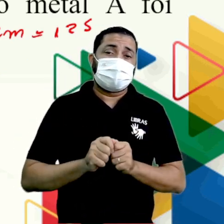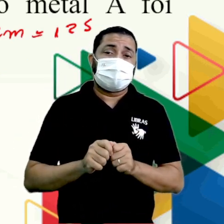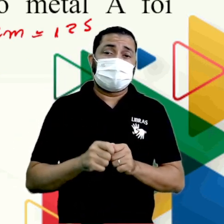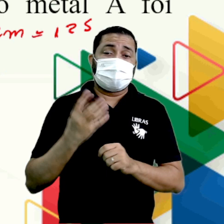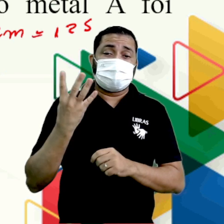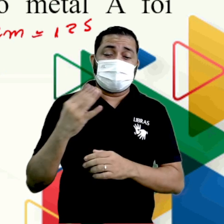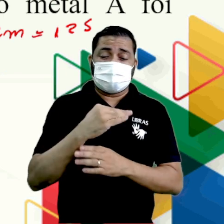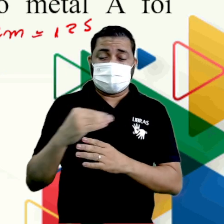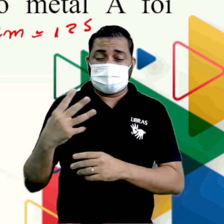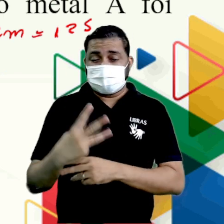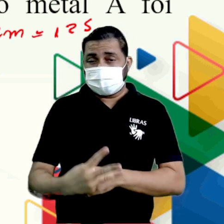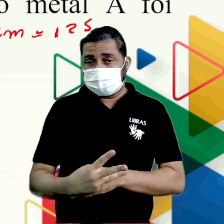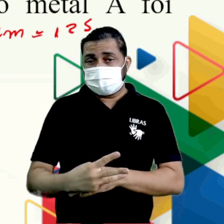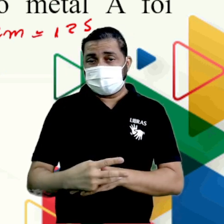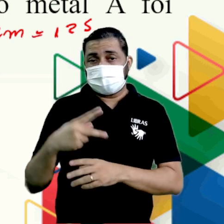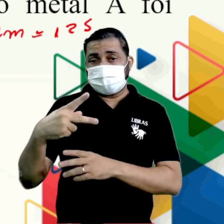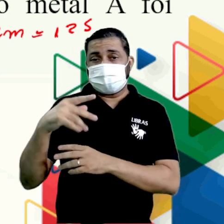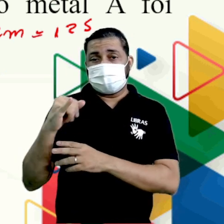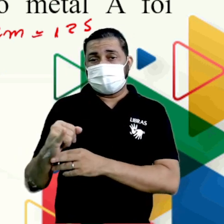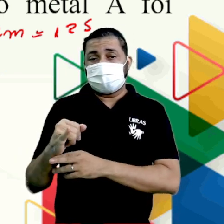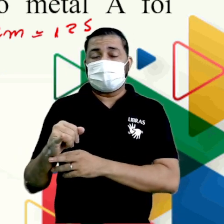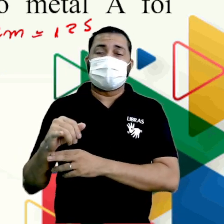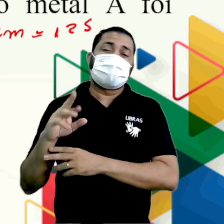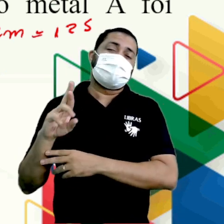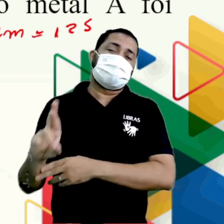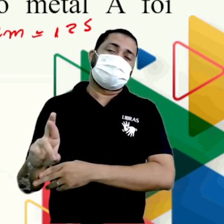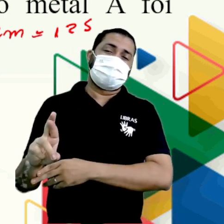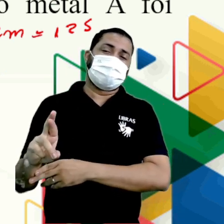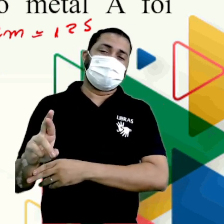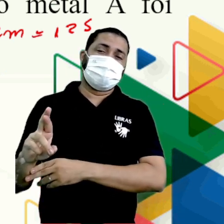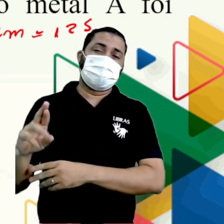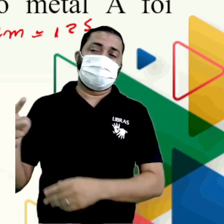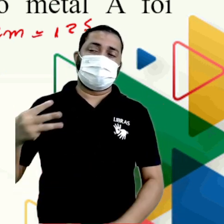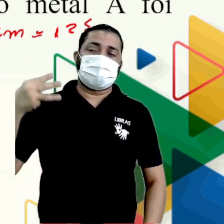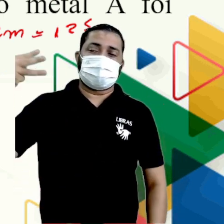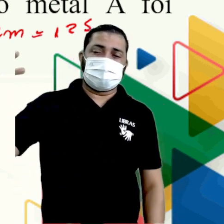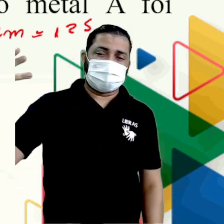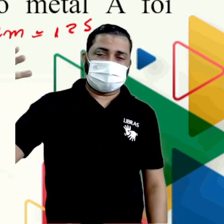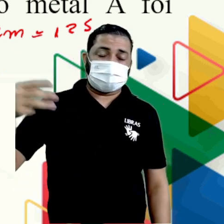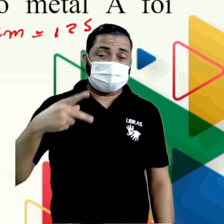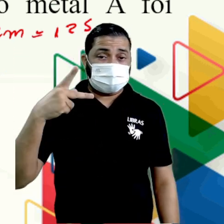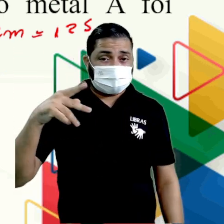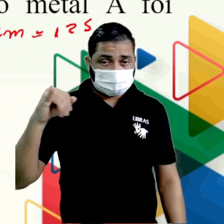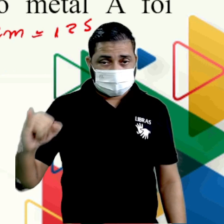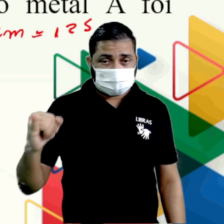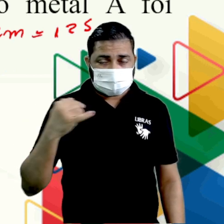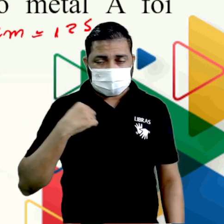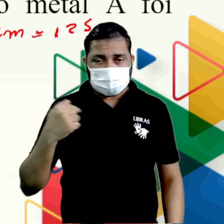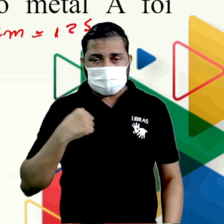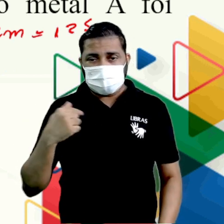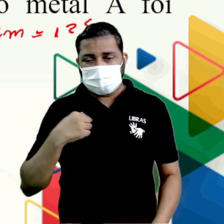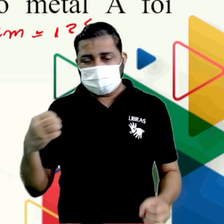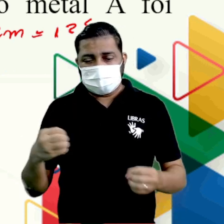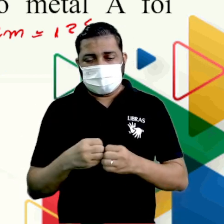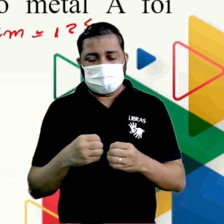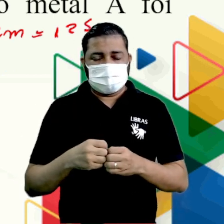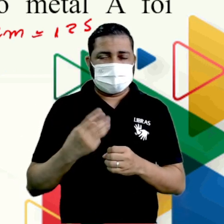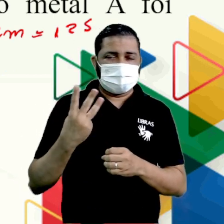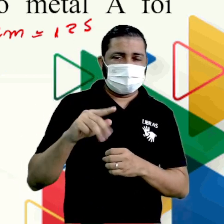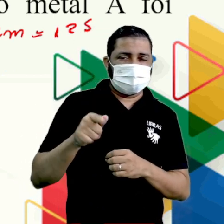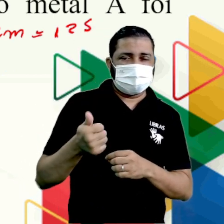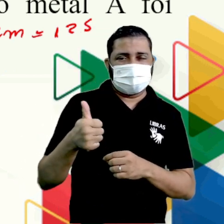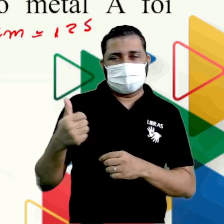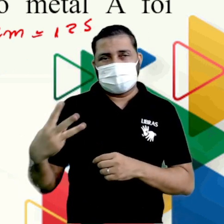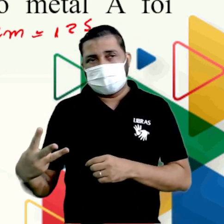4/3 de π r ao cubo, né? O π eu vou aproximar aí não para 3,14, mas